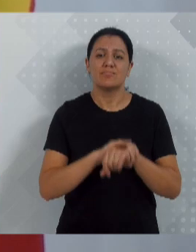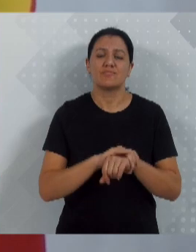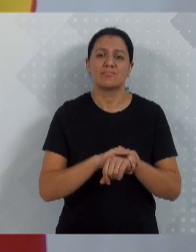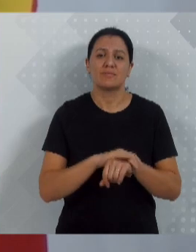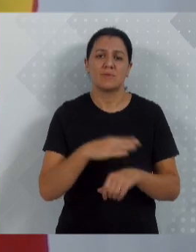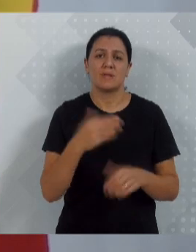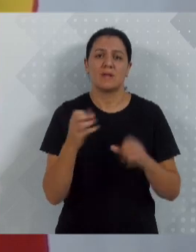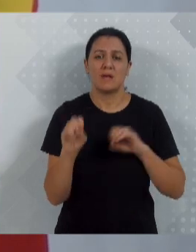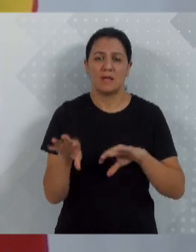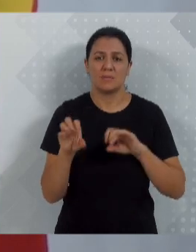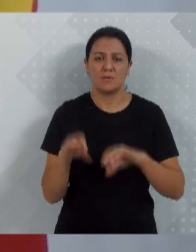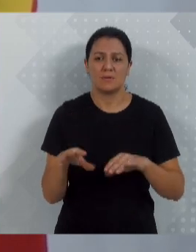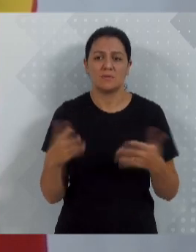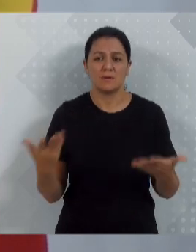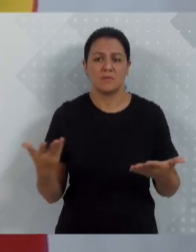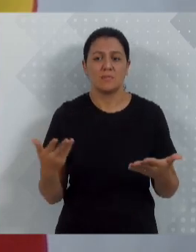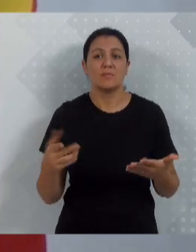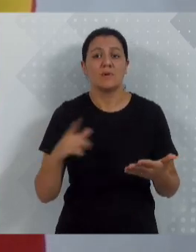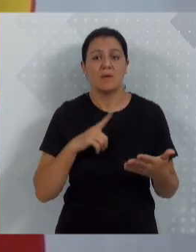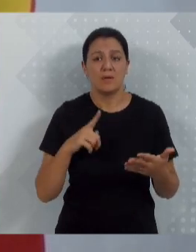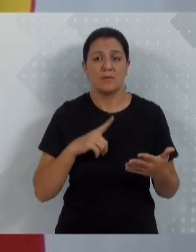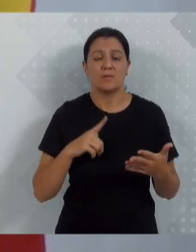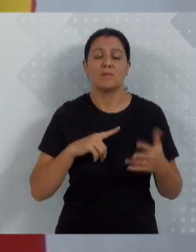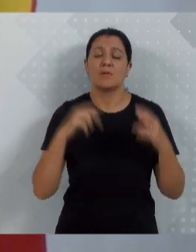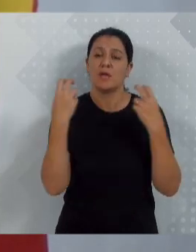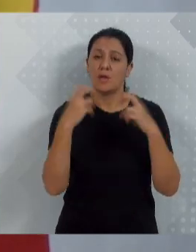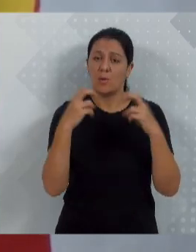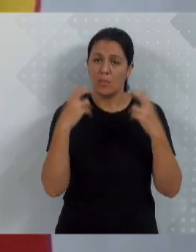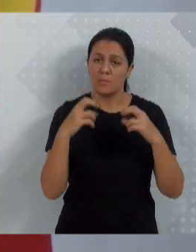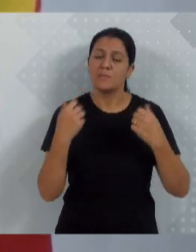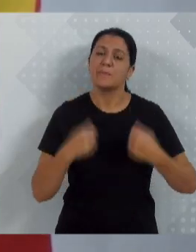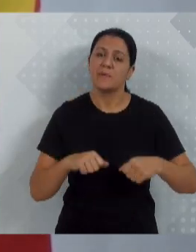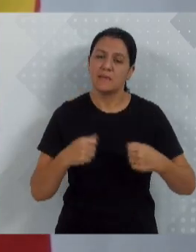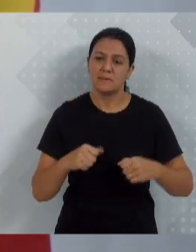garantir o acesso à educação também é garantir o acesso a toda a logística, inclusive do transporte. Obrigado.